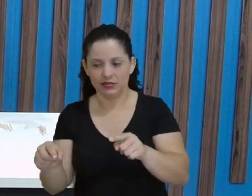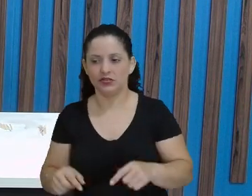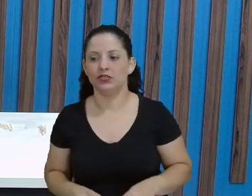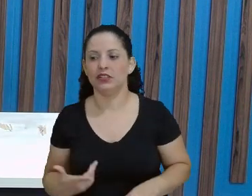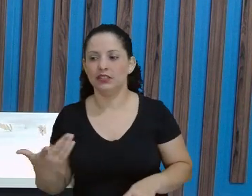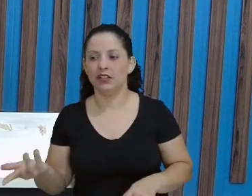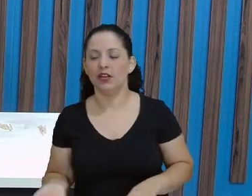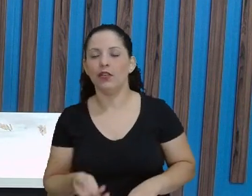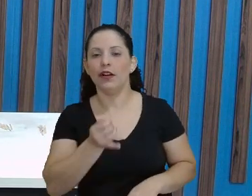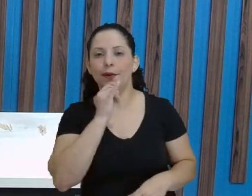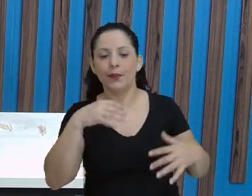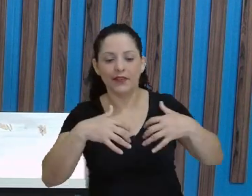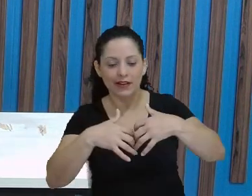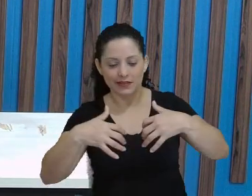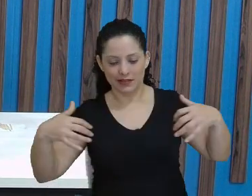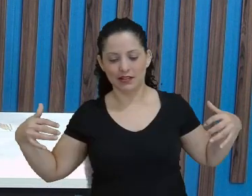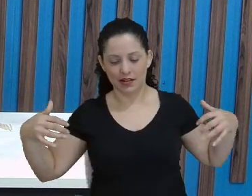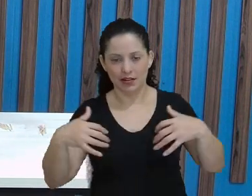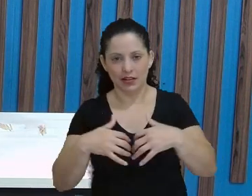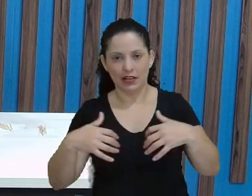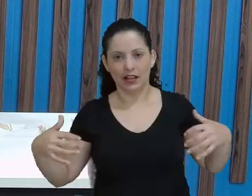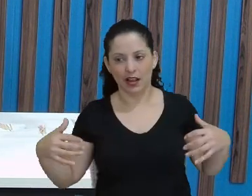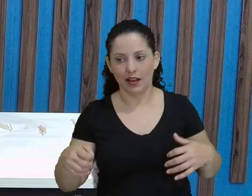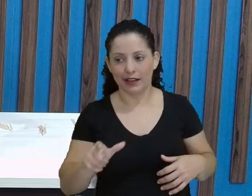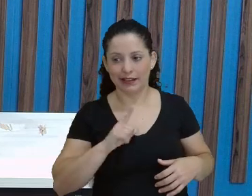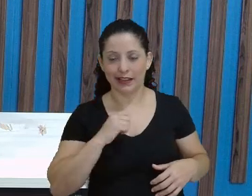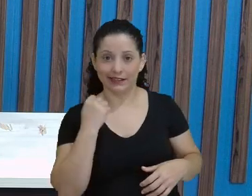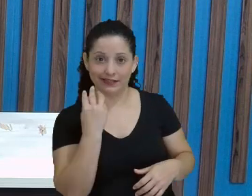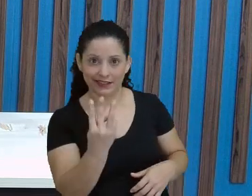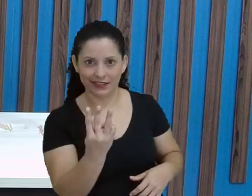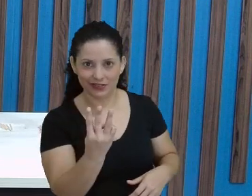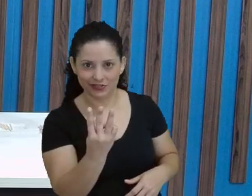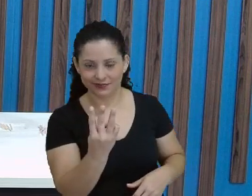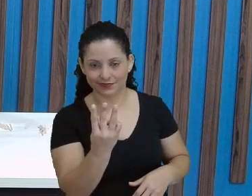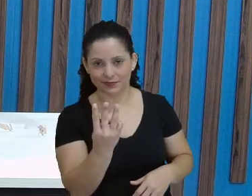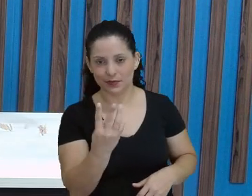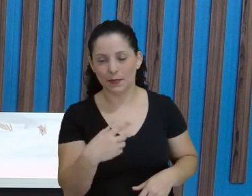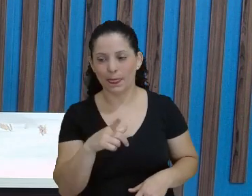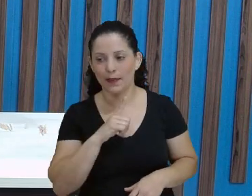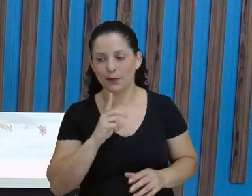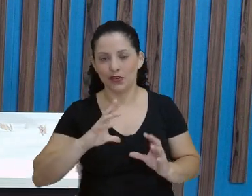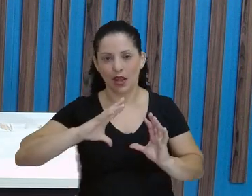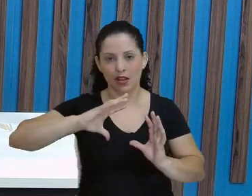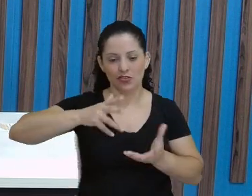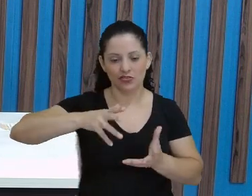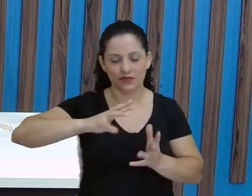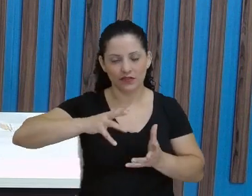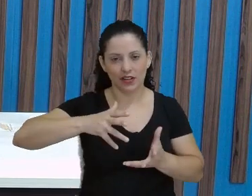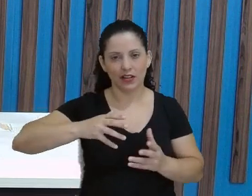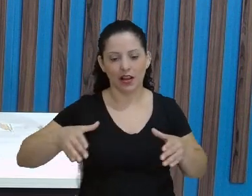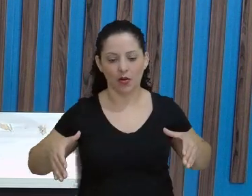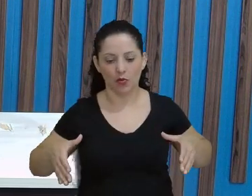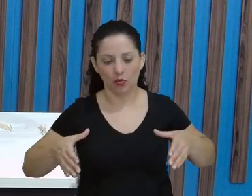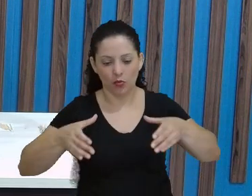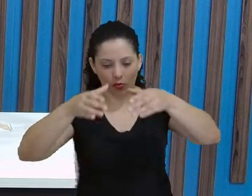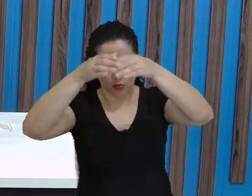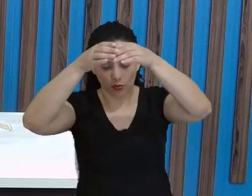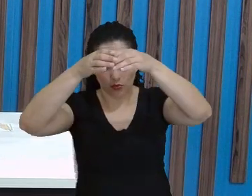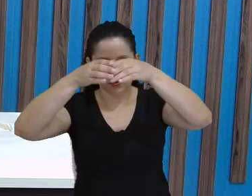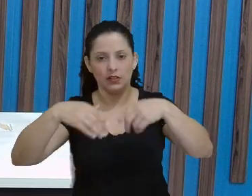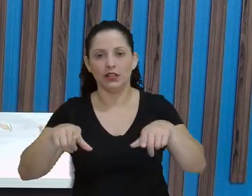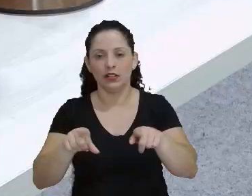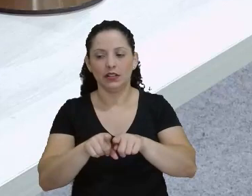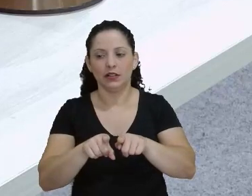esses sólidos, eu tenho esses 3 aqui, a esfera, o cone e o